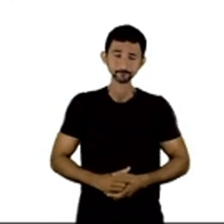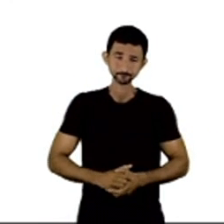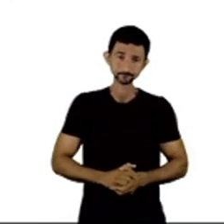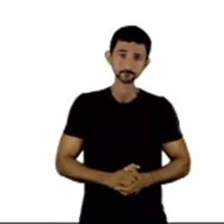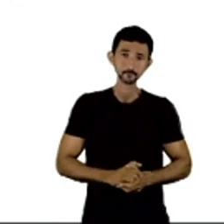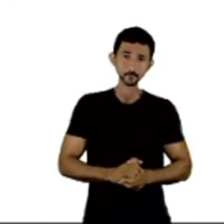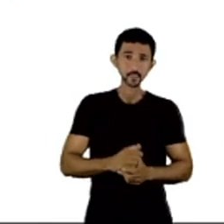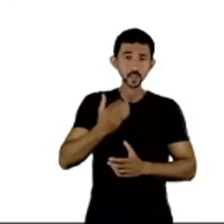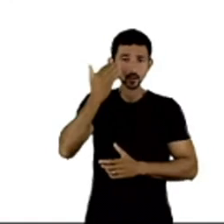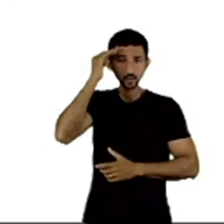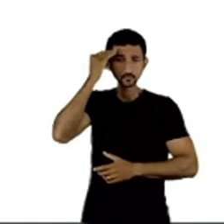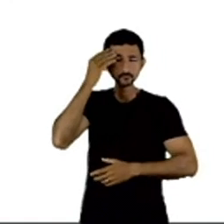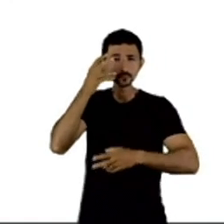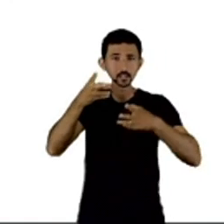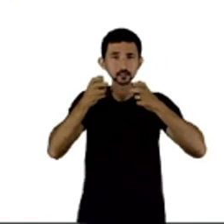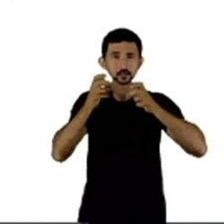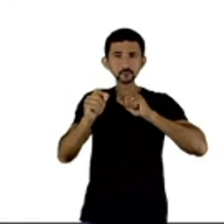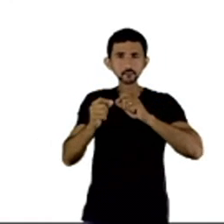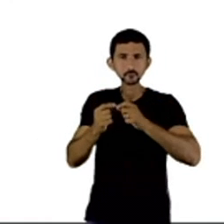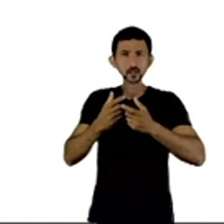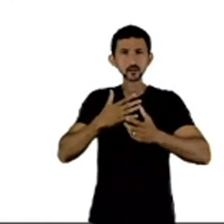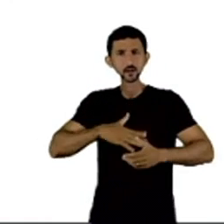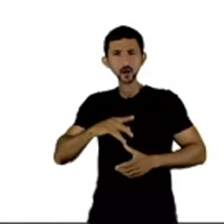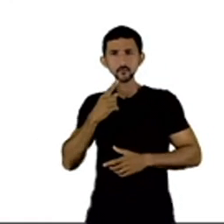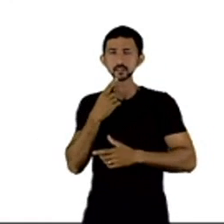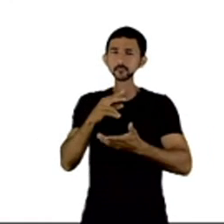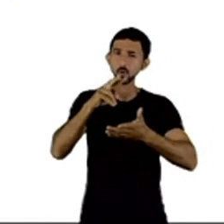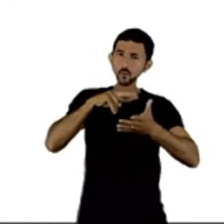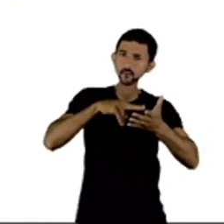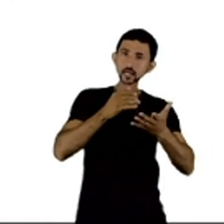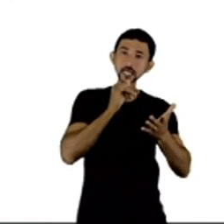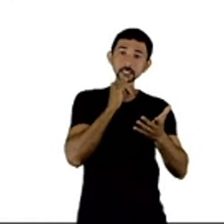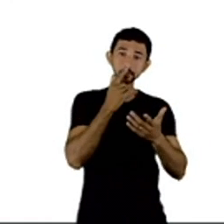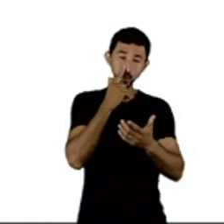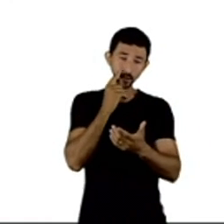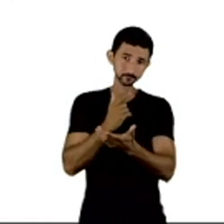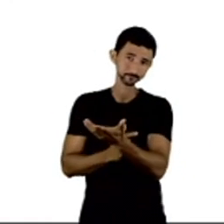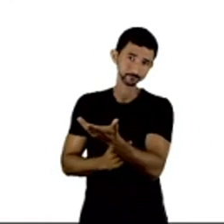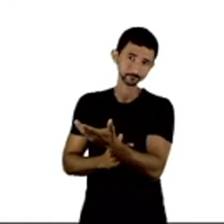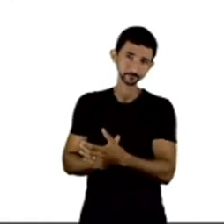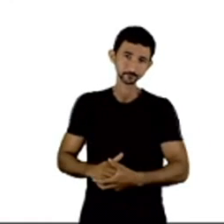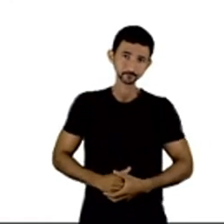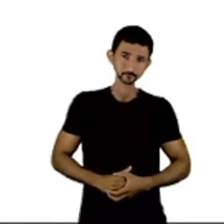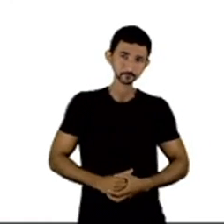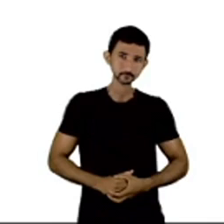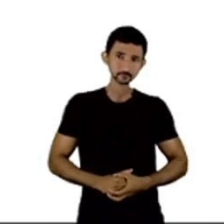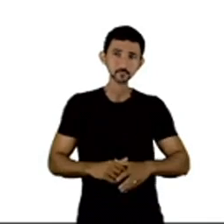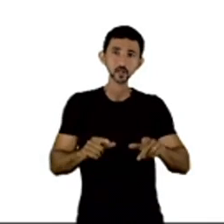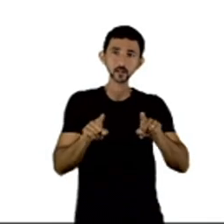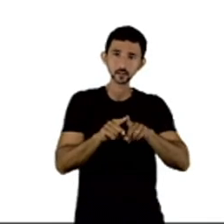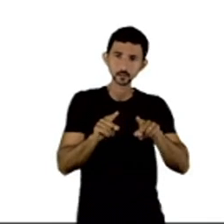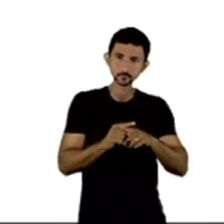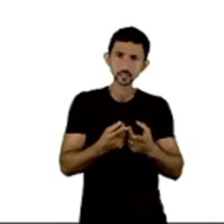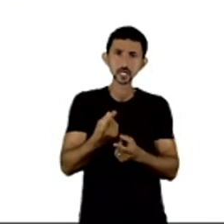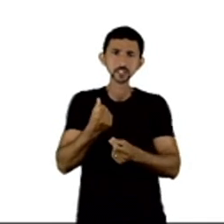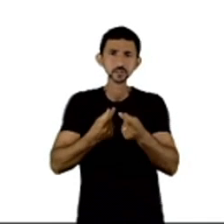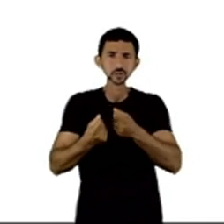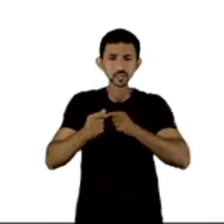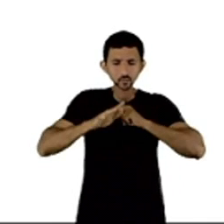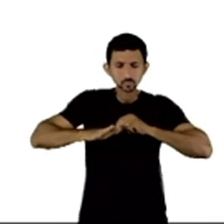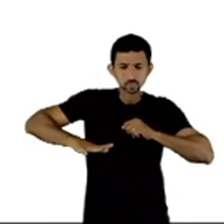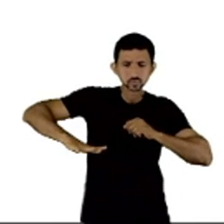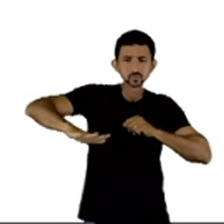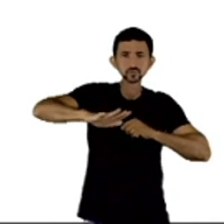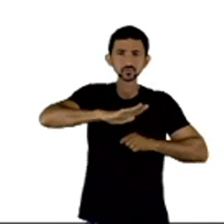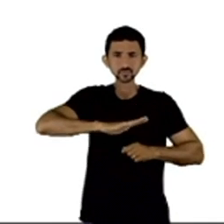gente consegue perceber isso com tranquilidade quando a gente lê, por exemplo. E, mesmo com tanto dinheiro